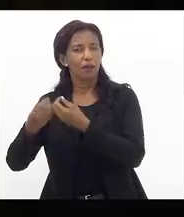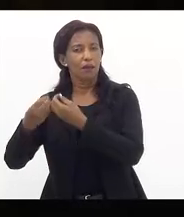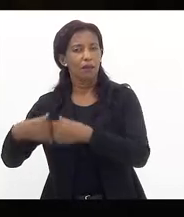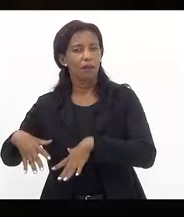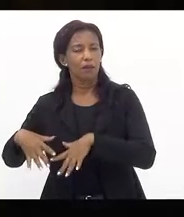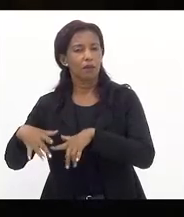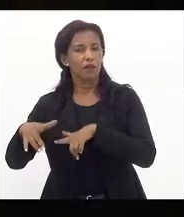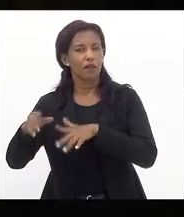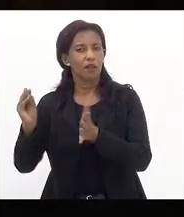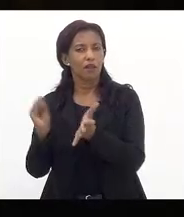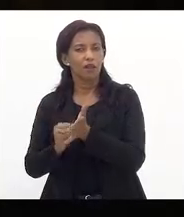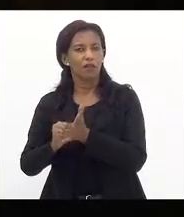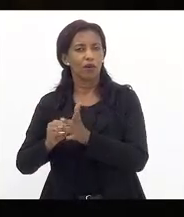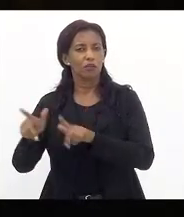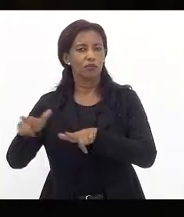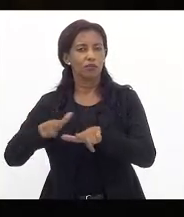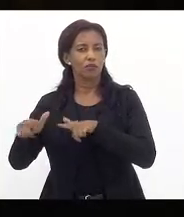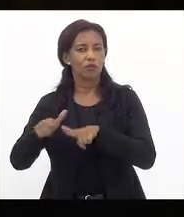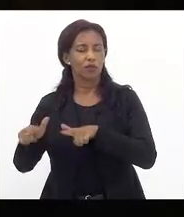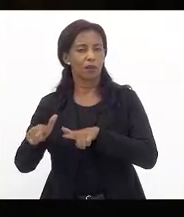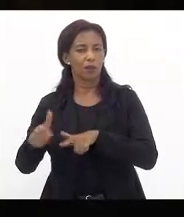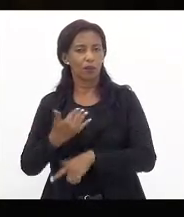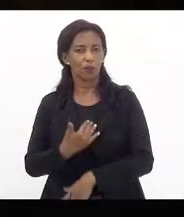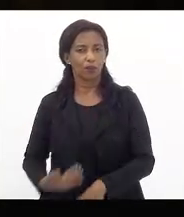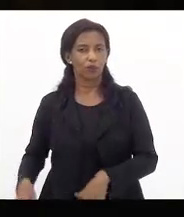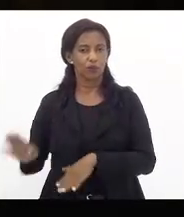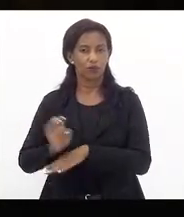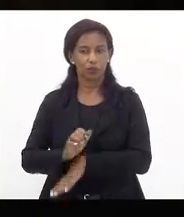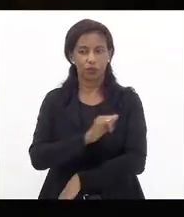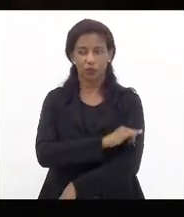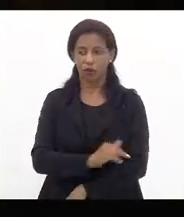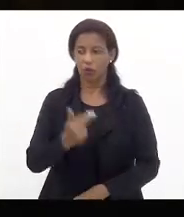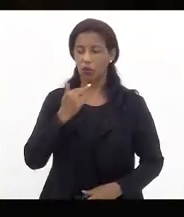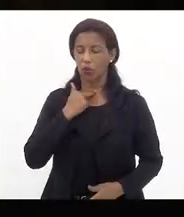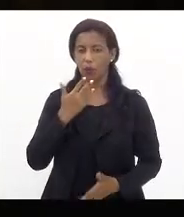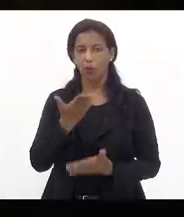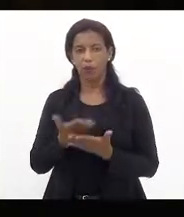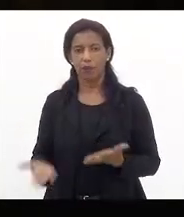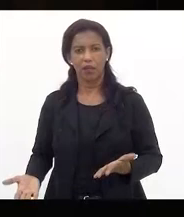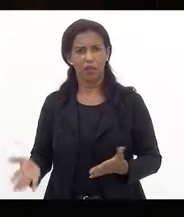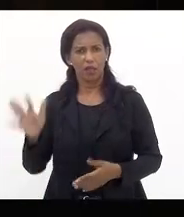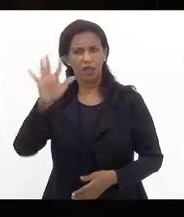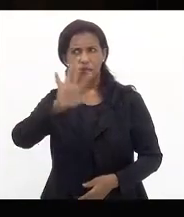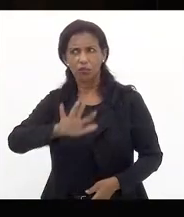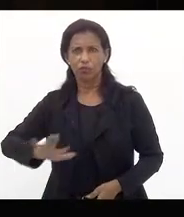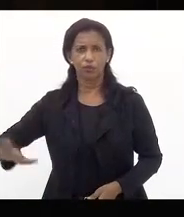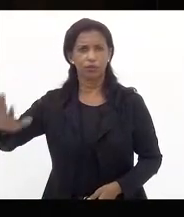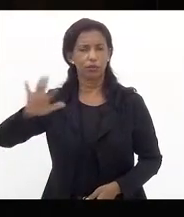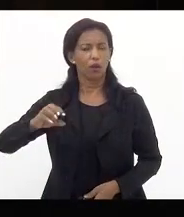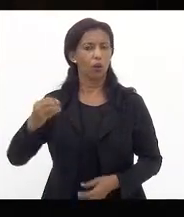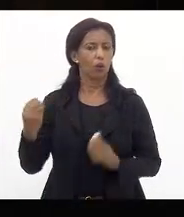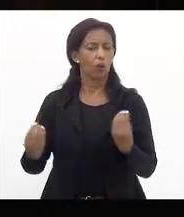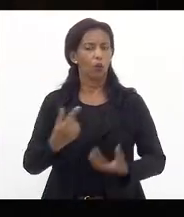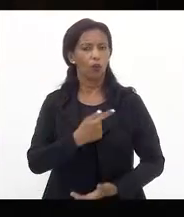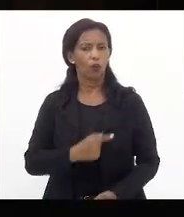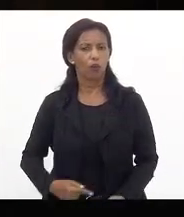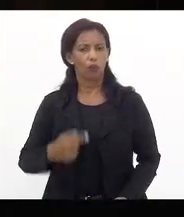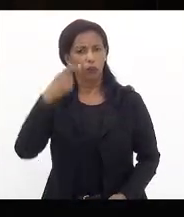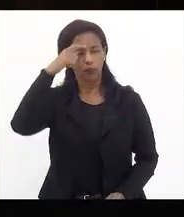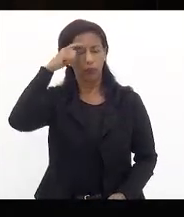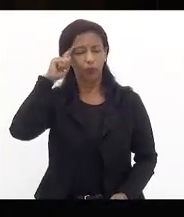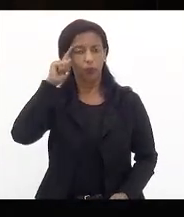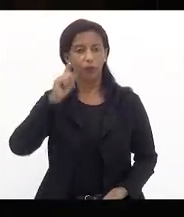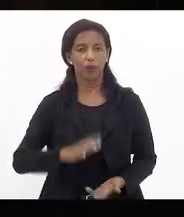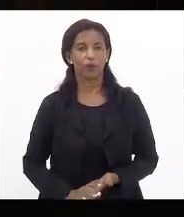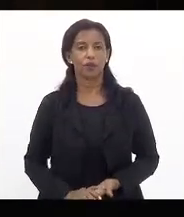serviço público no Estado do Rio de Janeiro. Não podemos perder isso de dimensão. O governador Cláudio